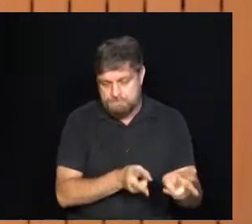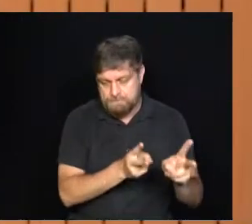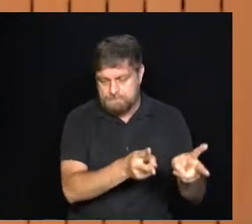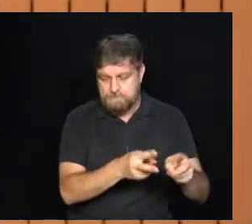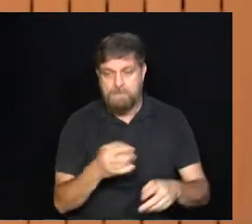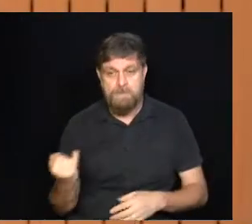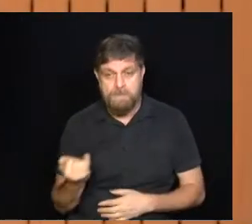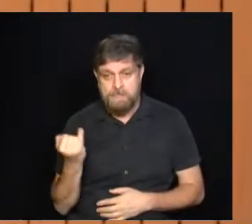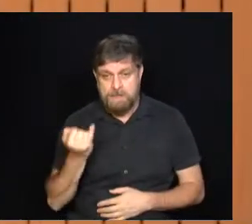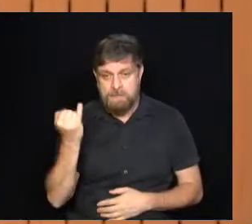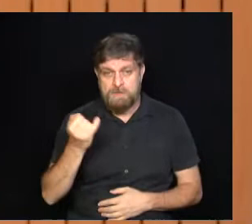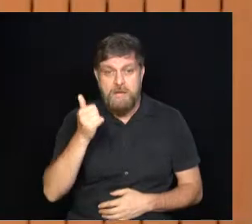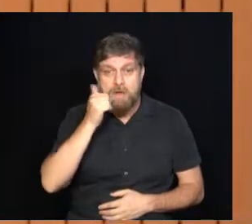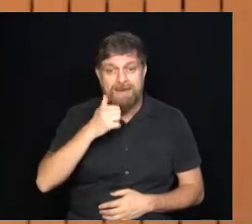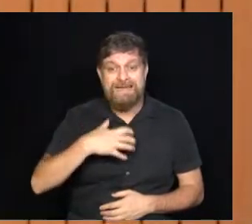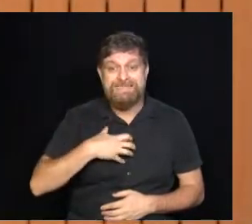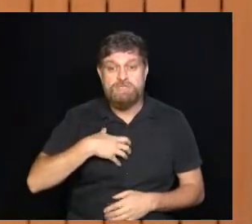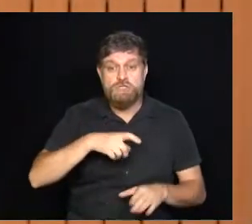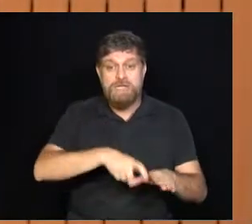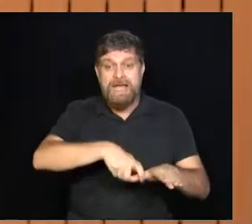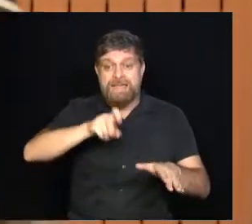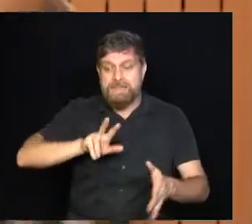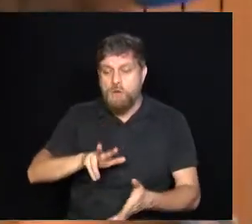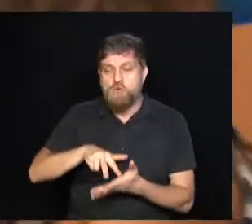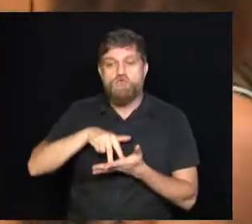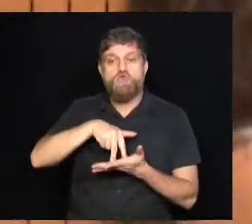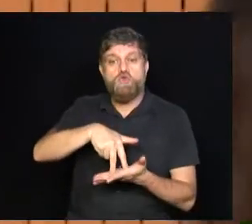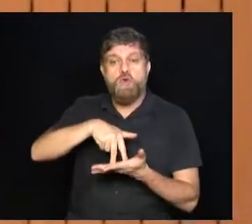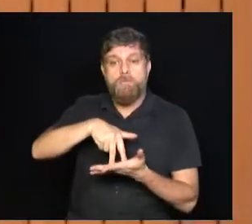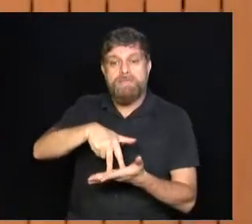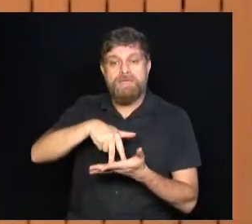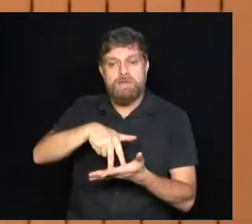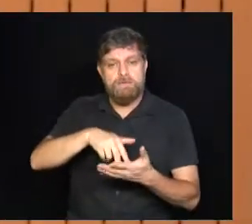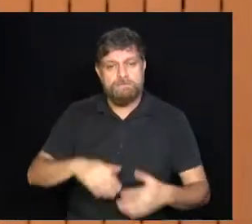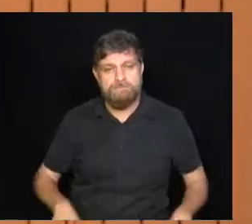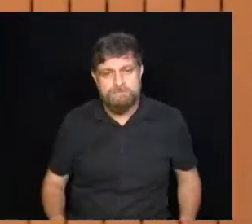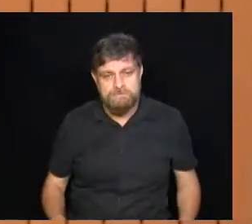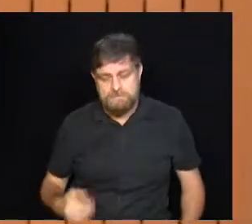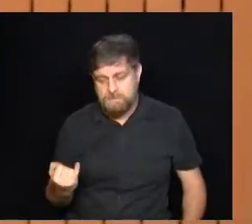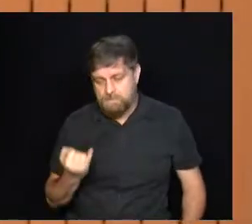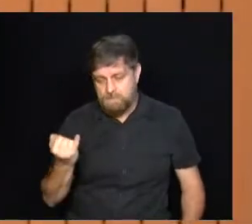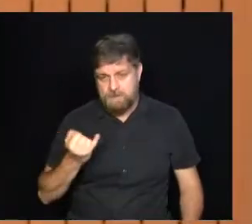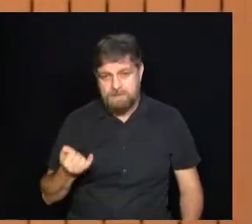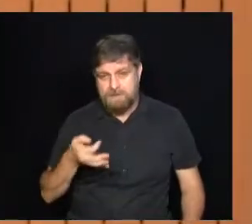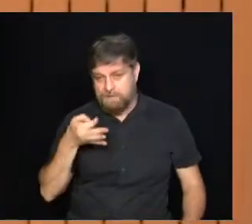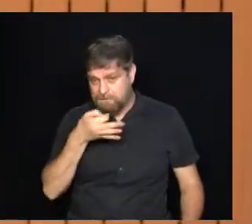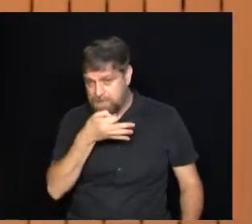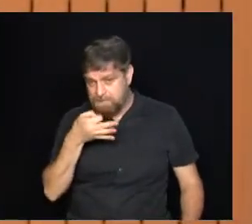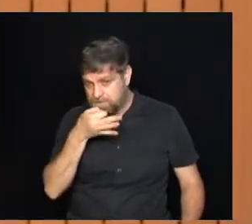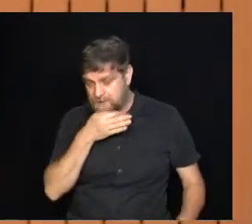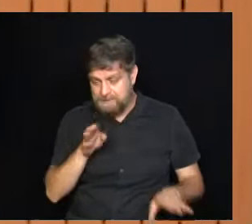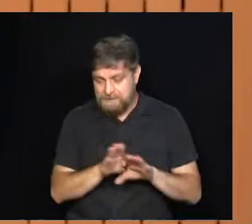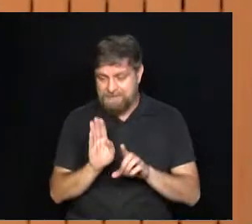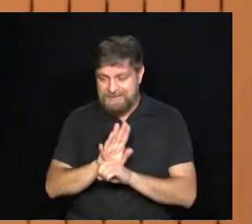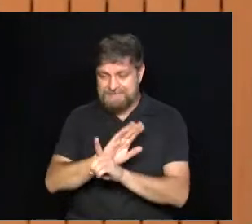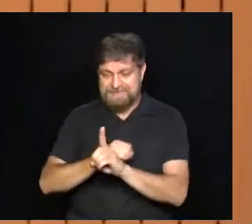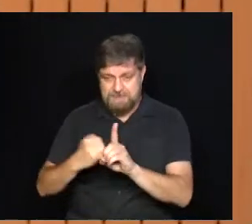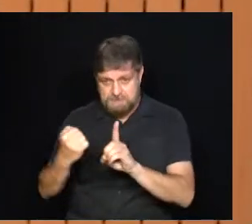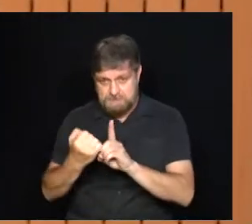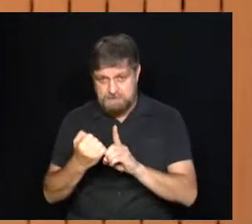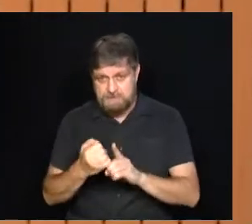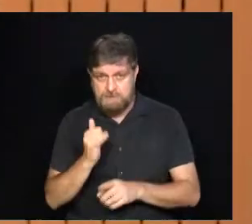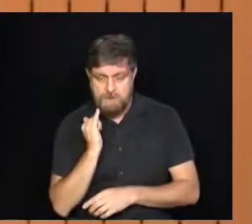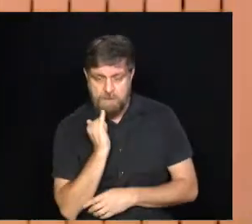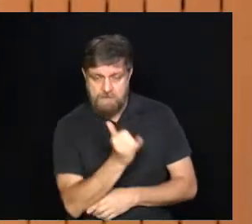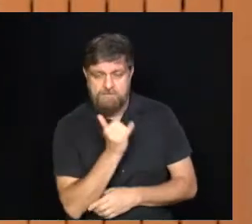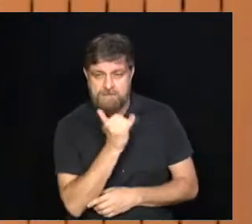para a autonomia da mulher. E é importante dizer que a Angélica trouxe da assistência social, mas, como eu falei para o senhor, a gente